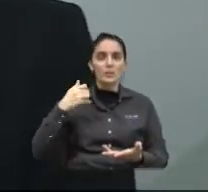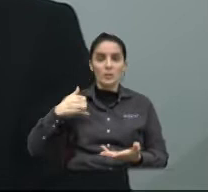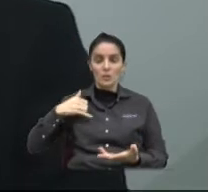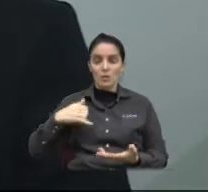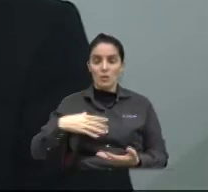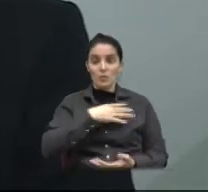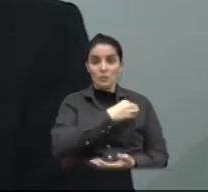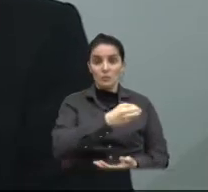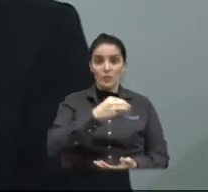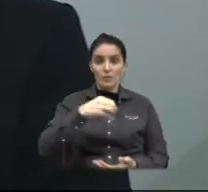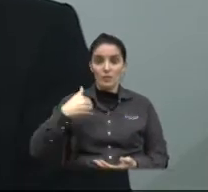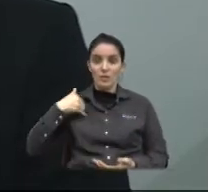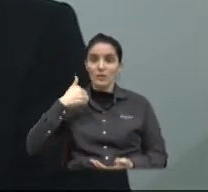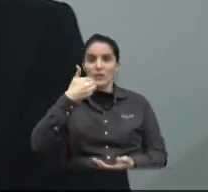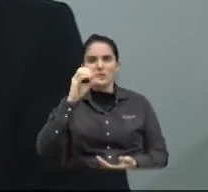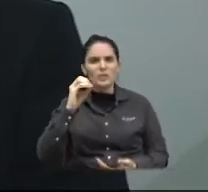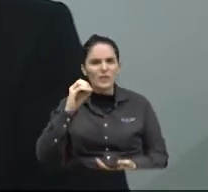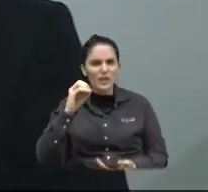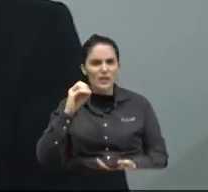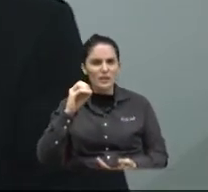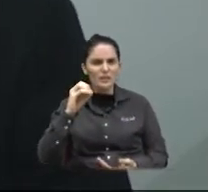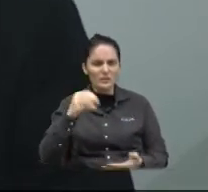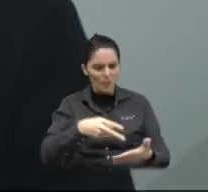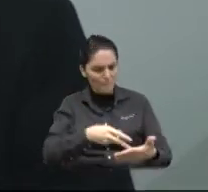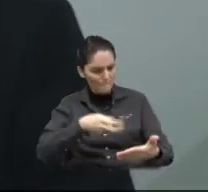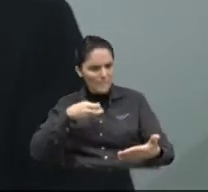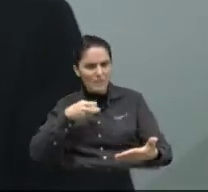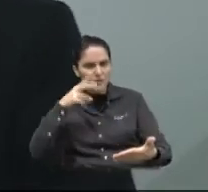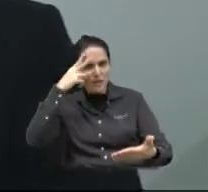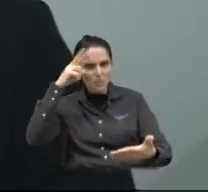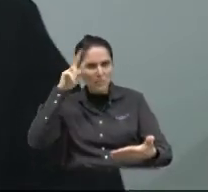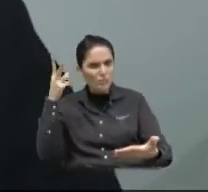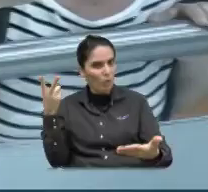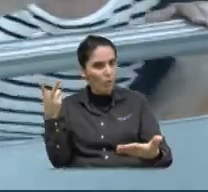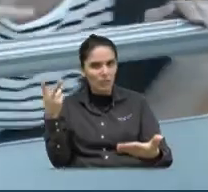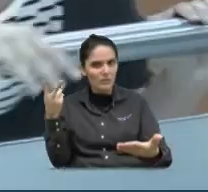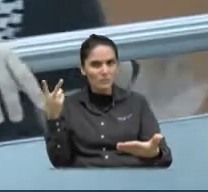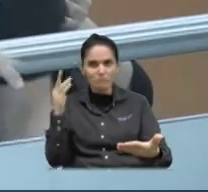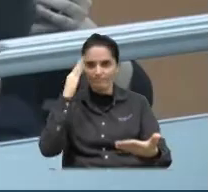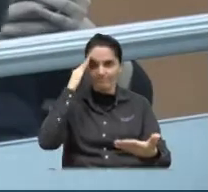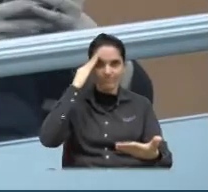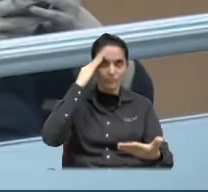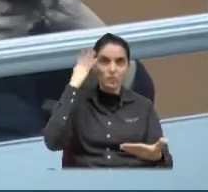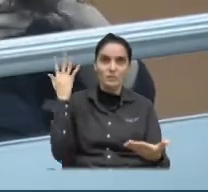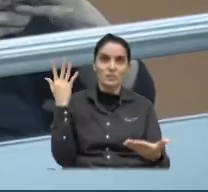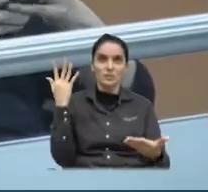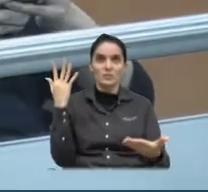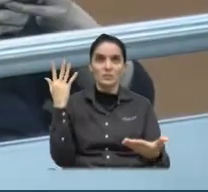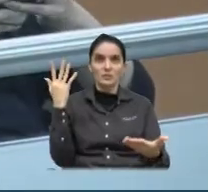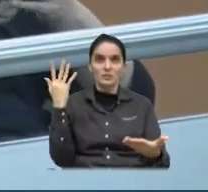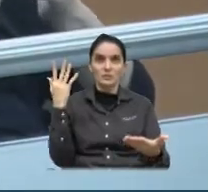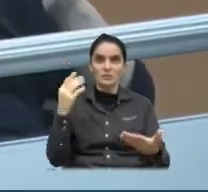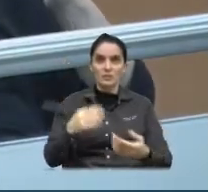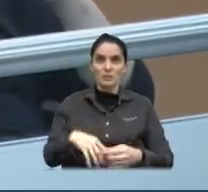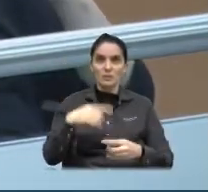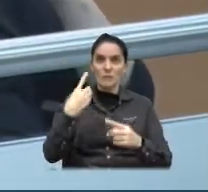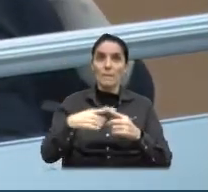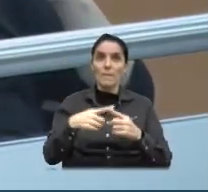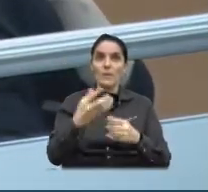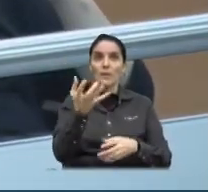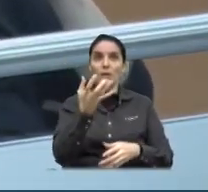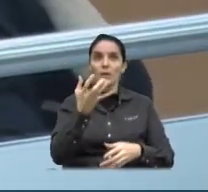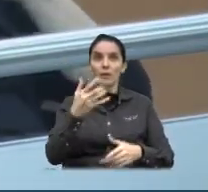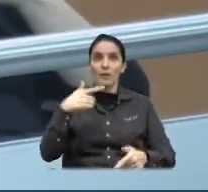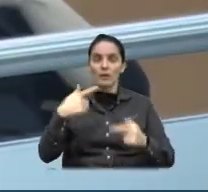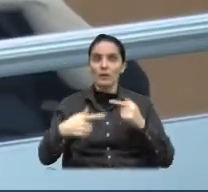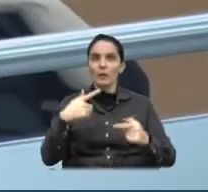aqui eu entendo eu entendo porque que pessoas querem esse debate sendo que